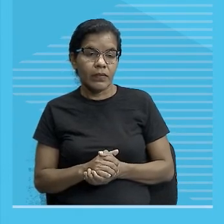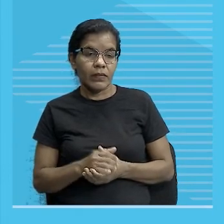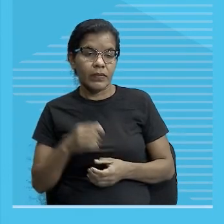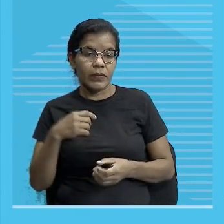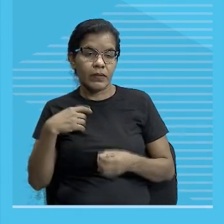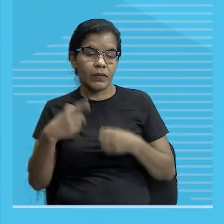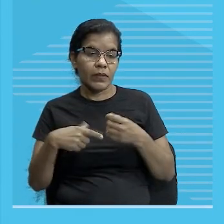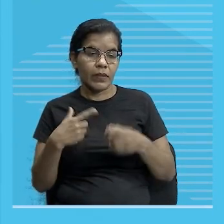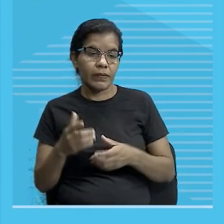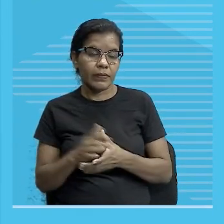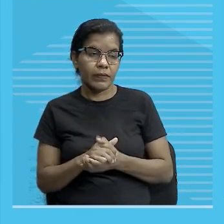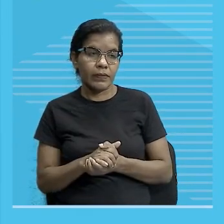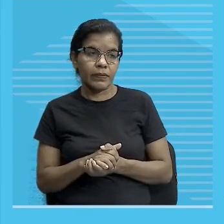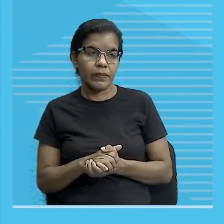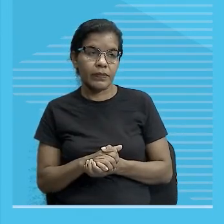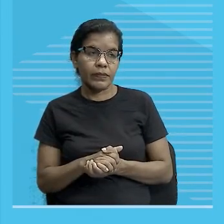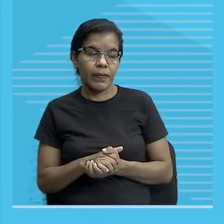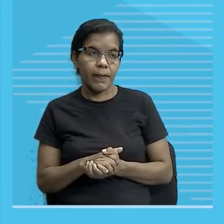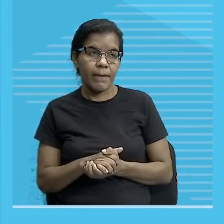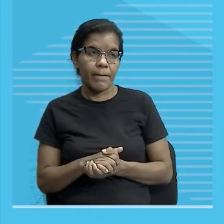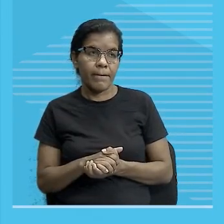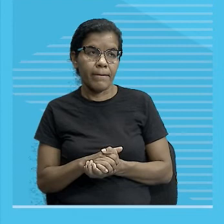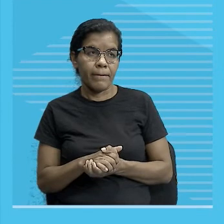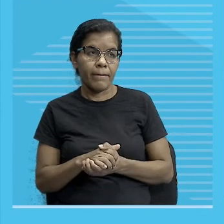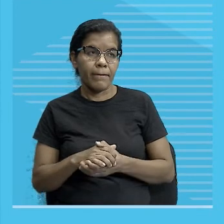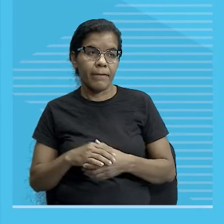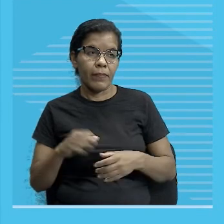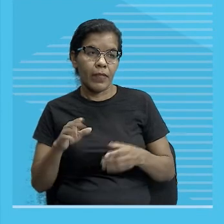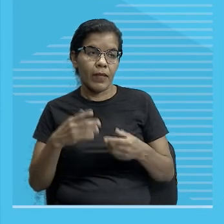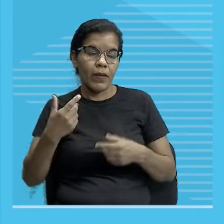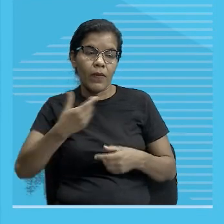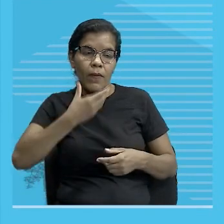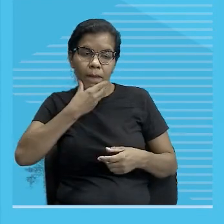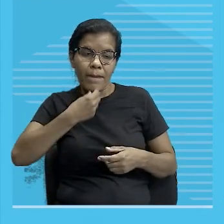provavelmente o pai saiu sem fechar a porta.